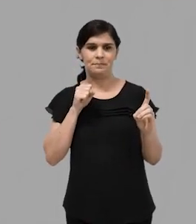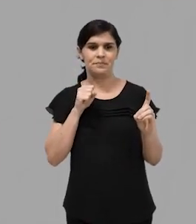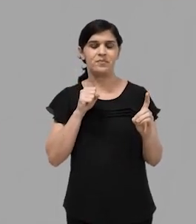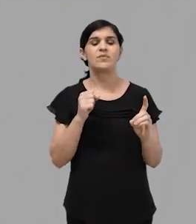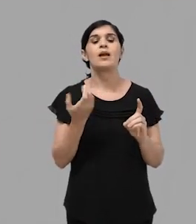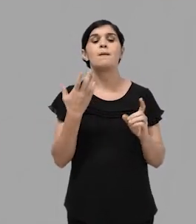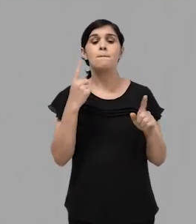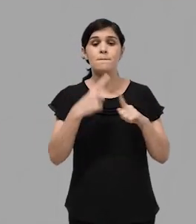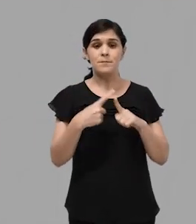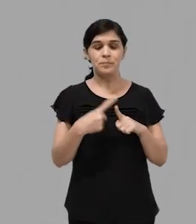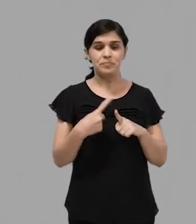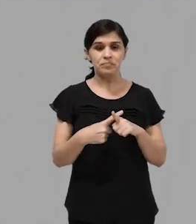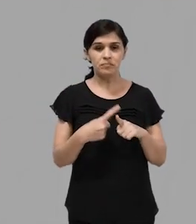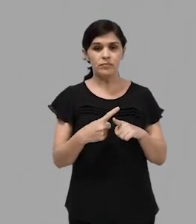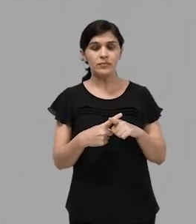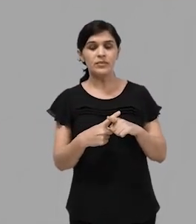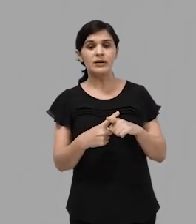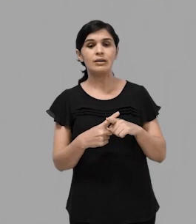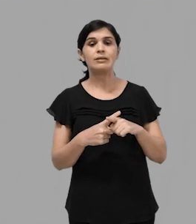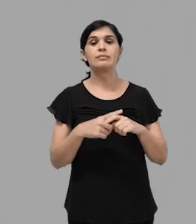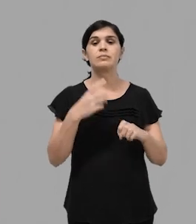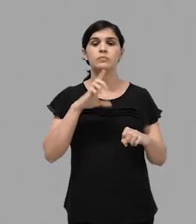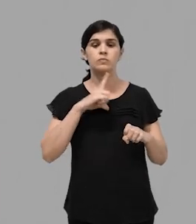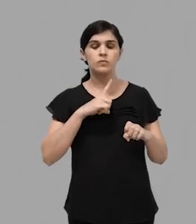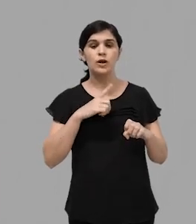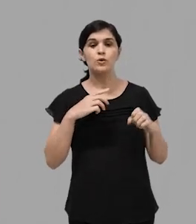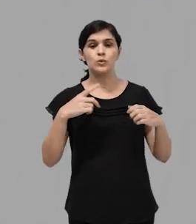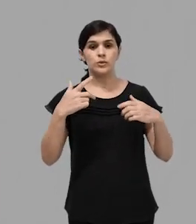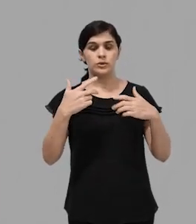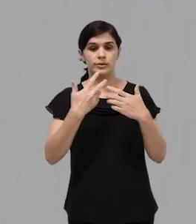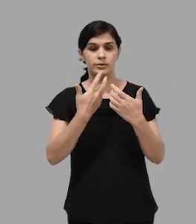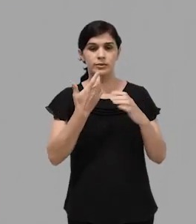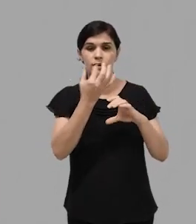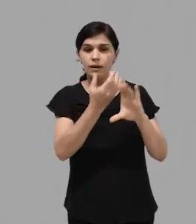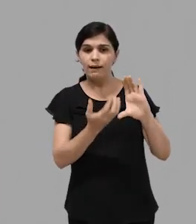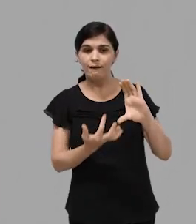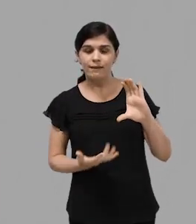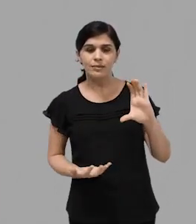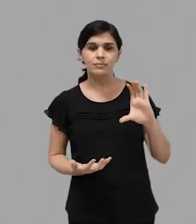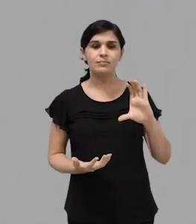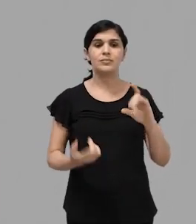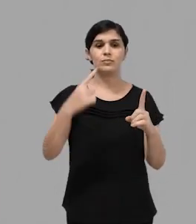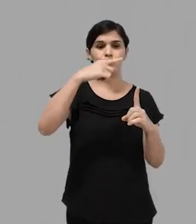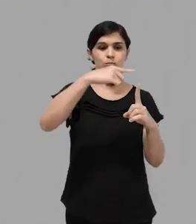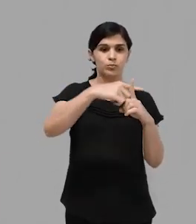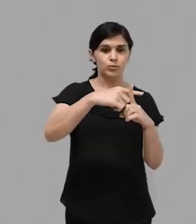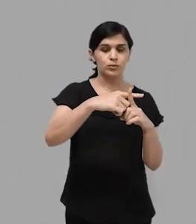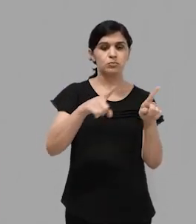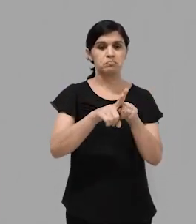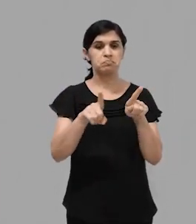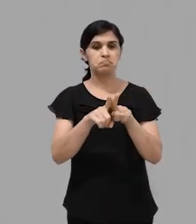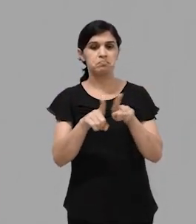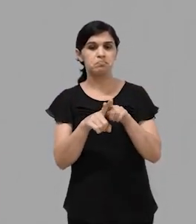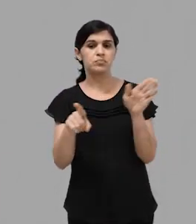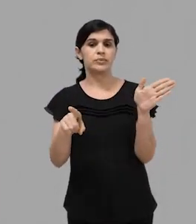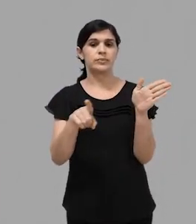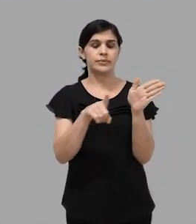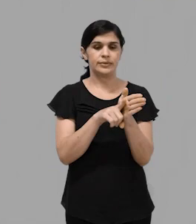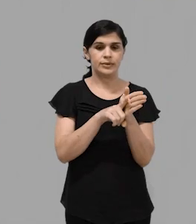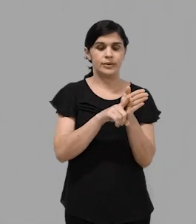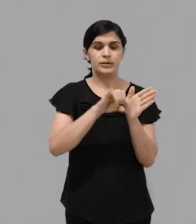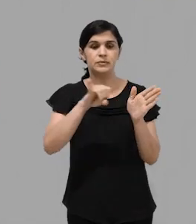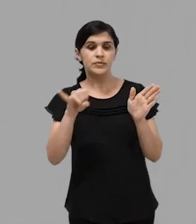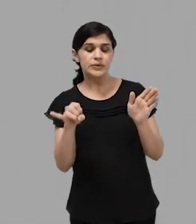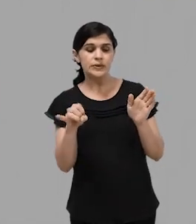são as partículas negativas. Só que, se eu tenho um elétron muito distante, ou seja, um átomo com um raio muito